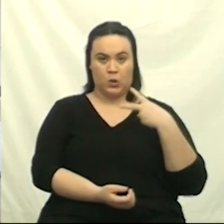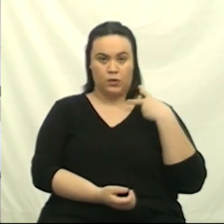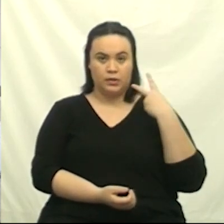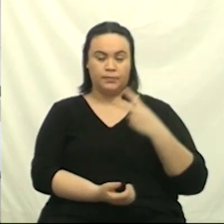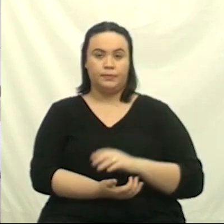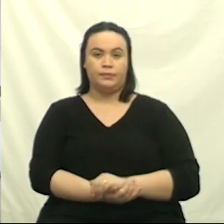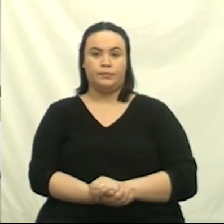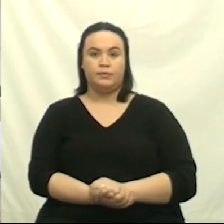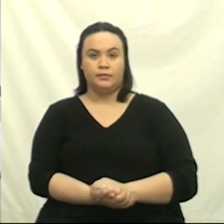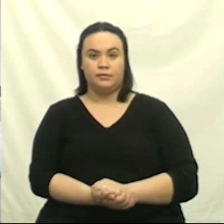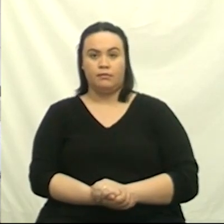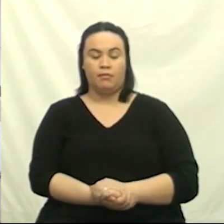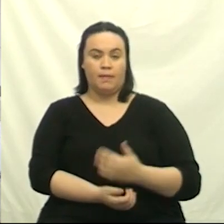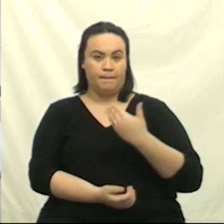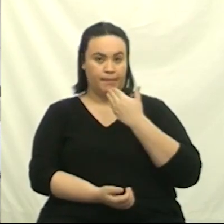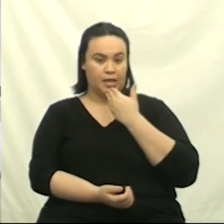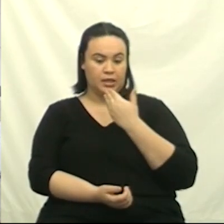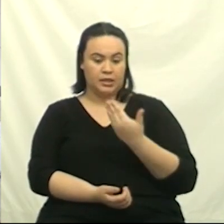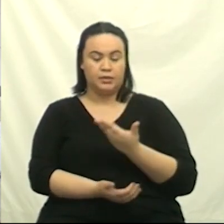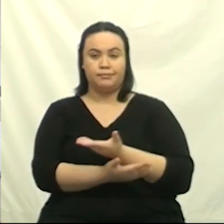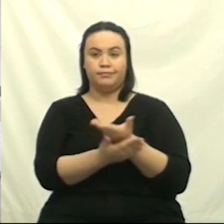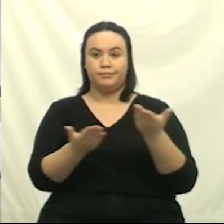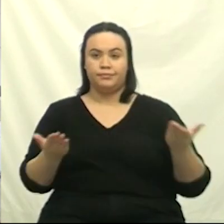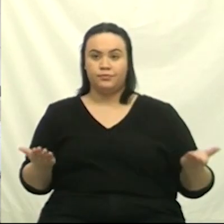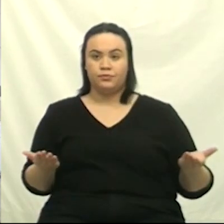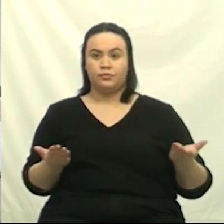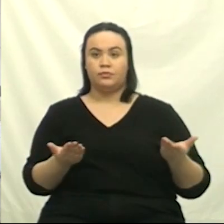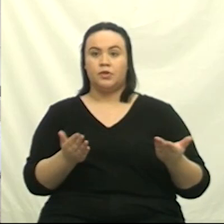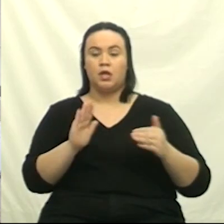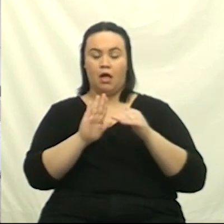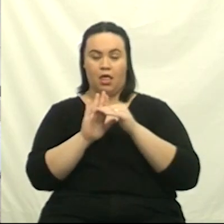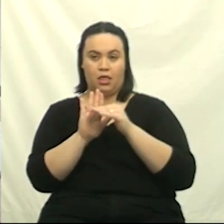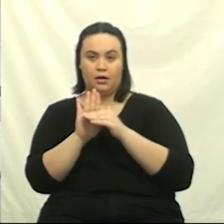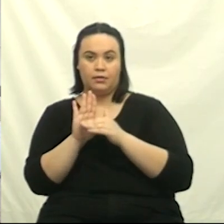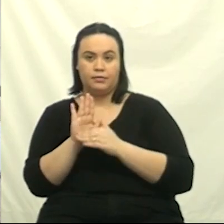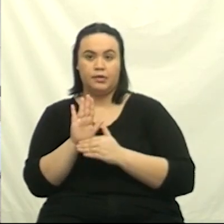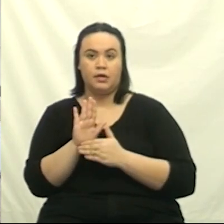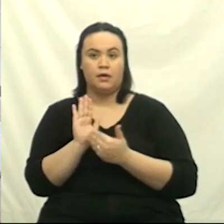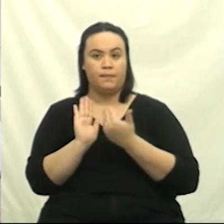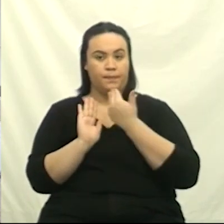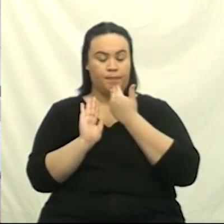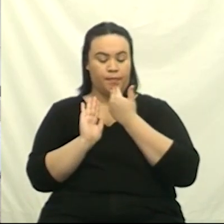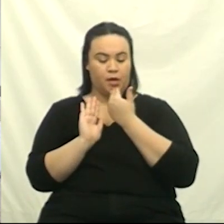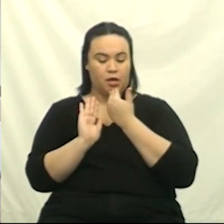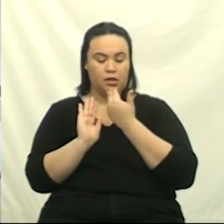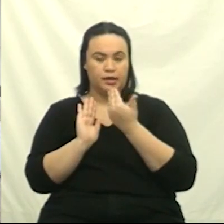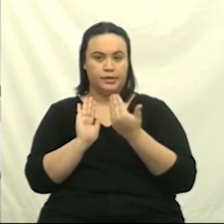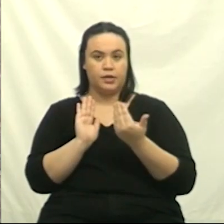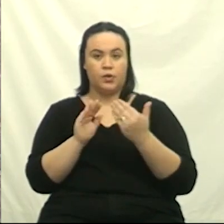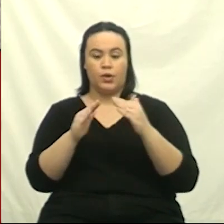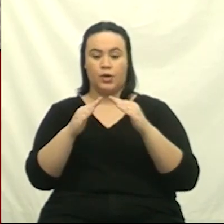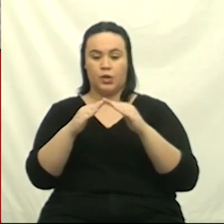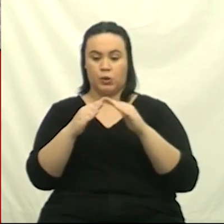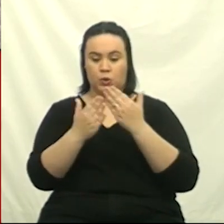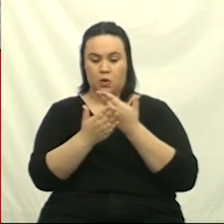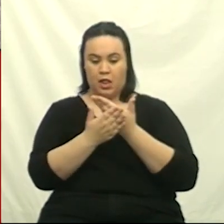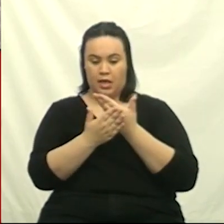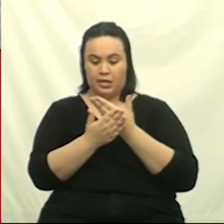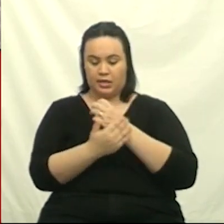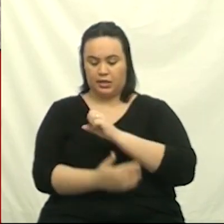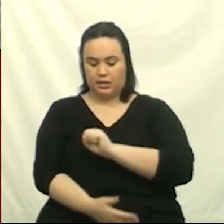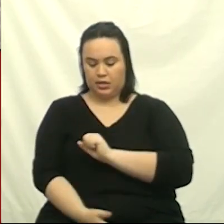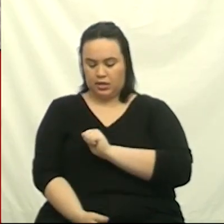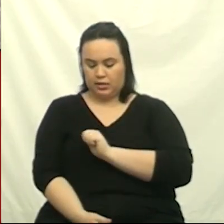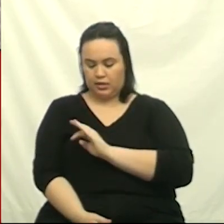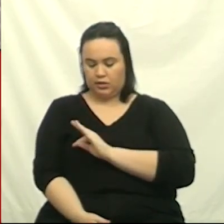vereadoras requer-se a mesa ouvindo o plenário e na forma regimental o envio do expediente ao colégio Sátic da